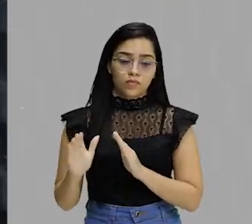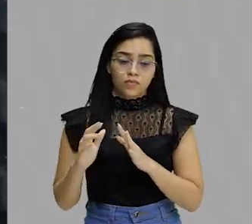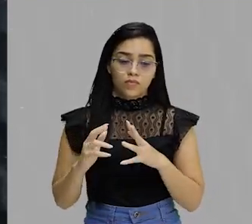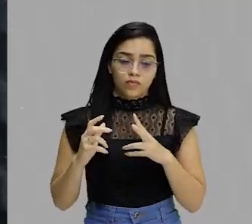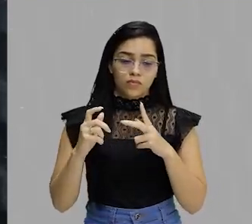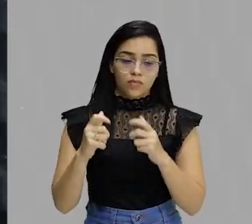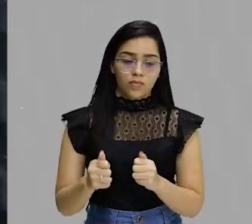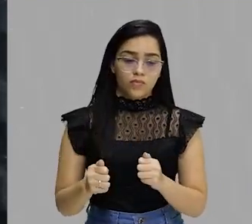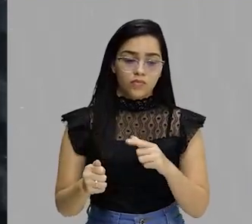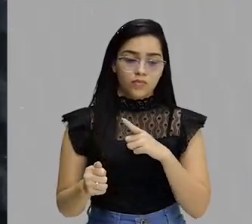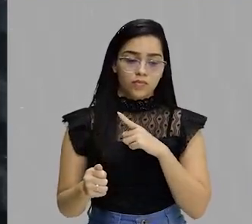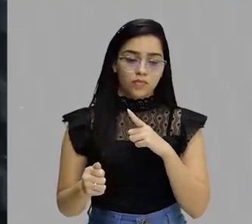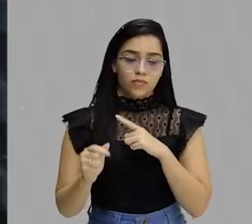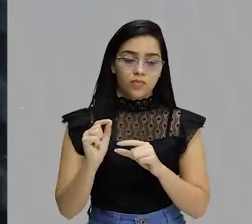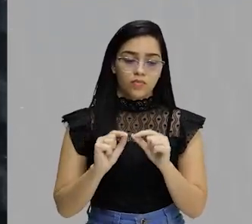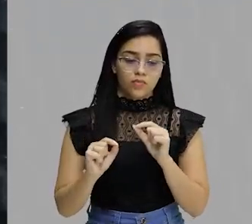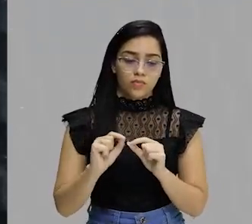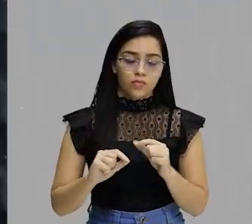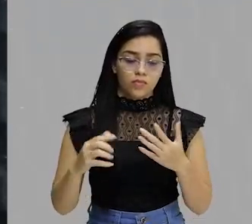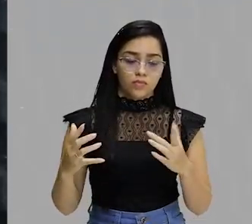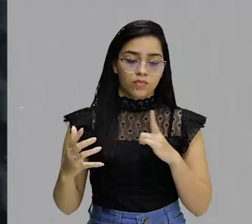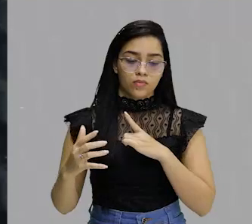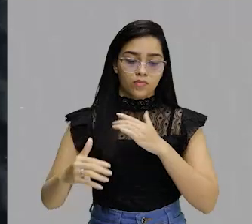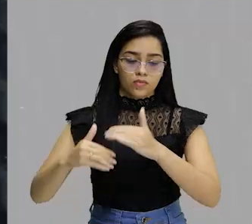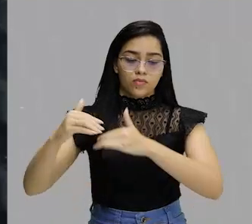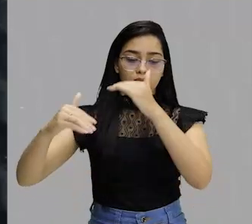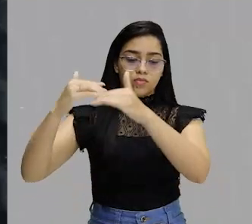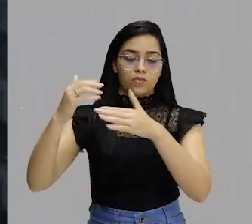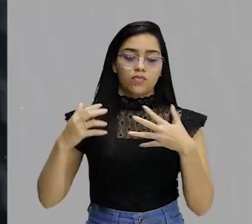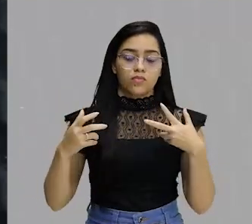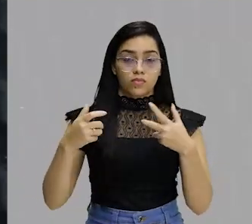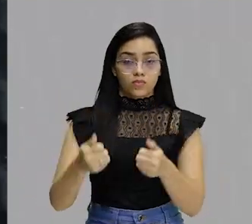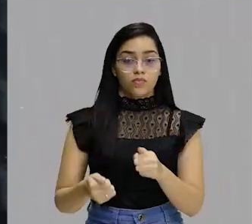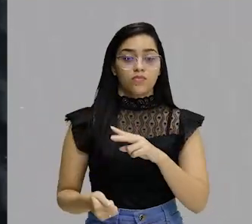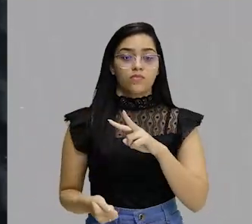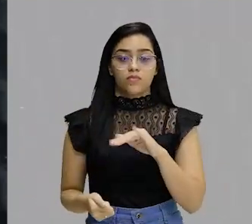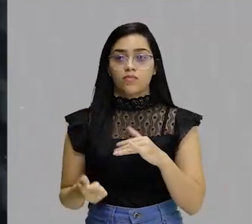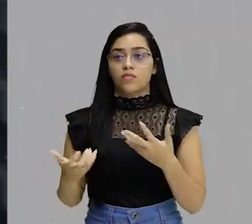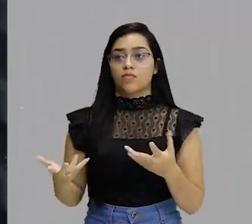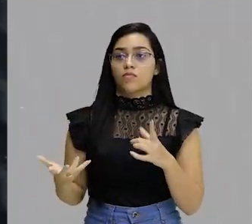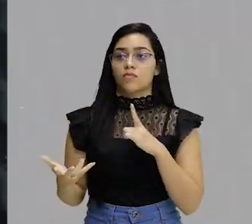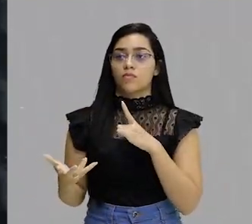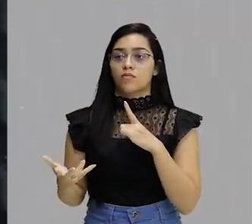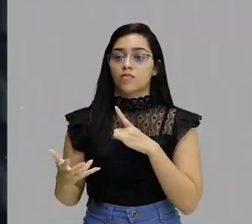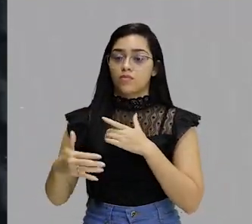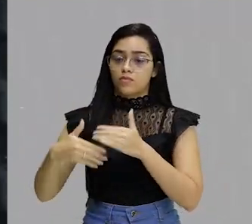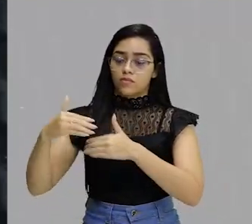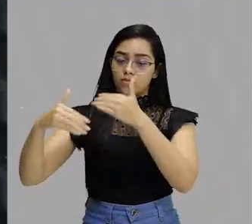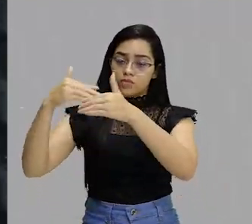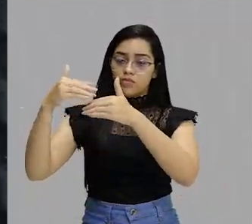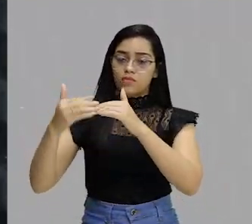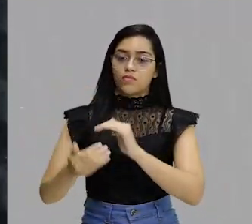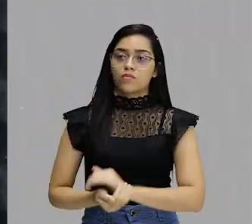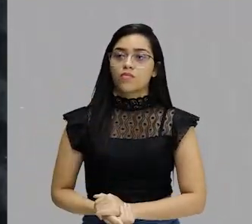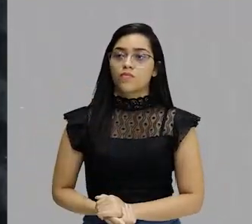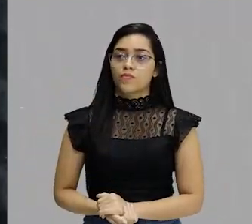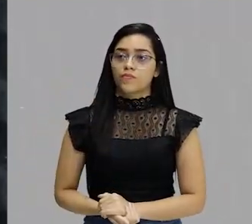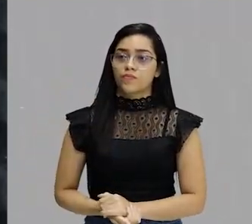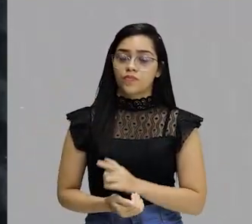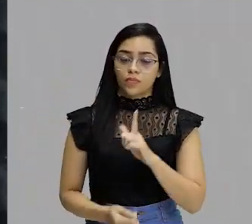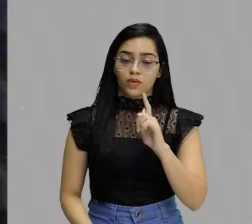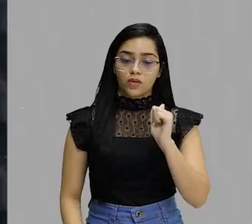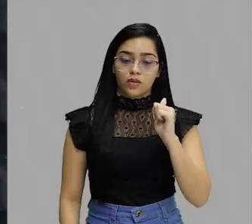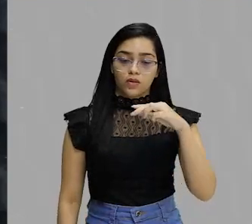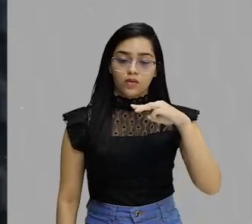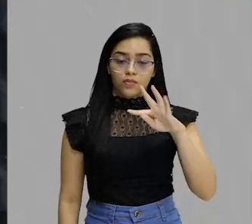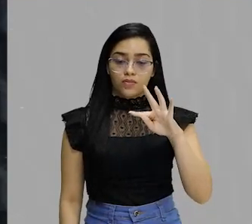duradoura. Ao passo que foi essa evolução, o processo evolutivo vai se desenvolvendo, esse